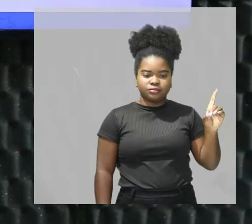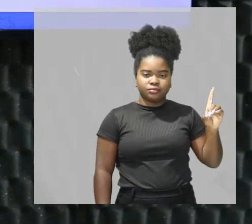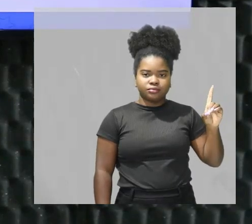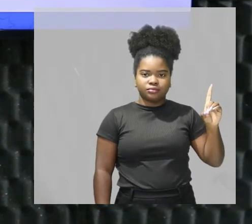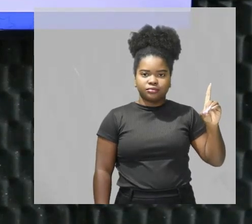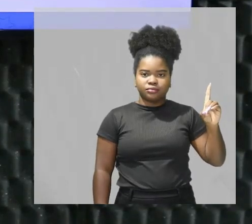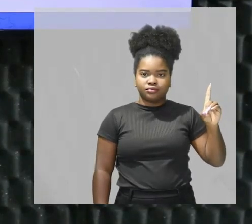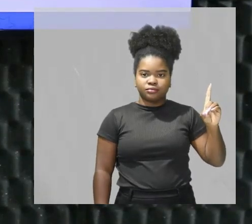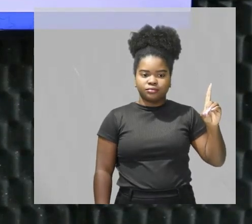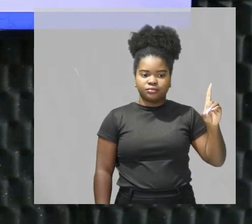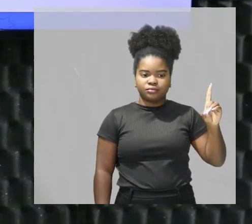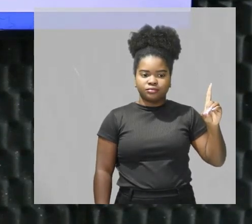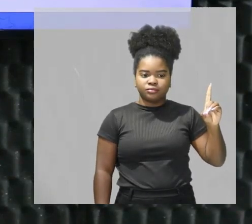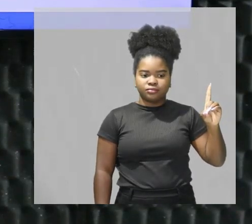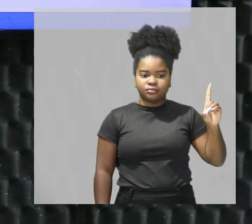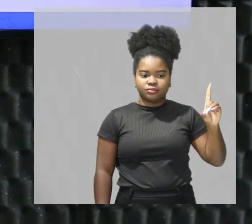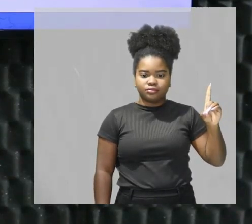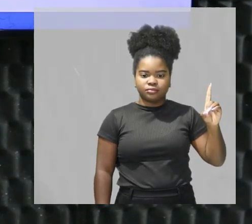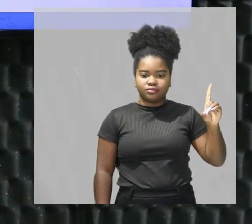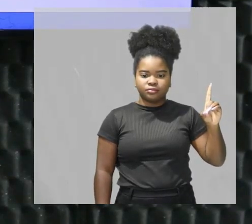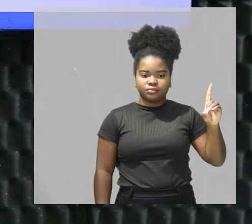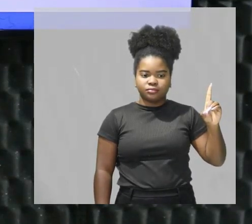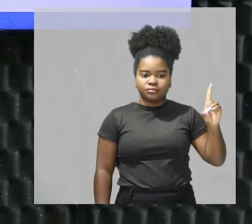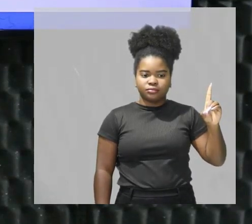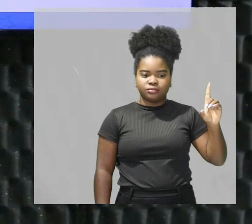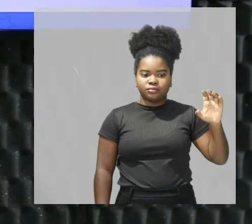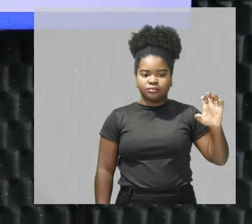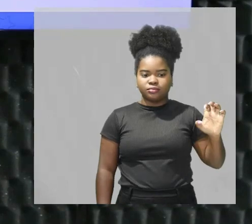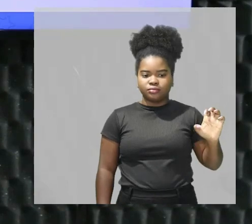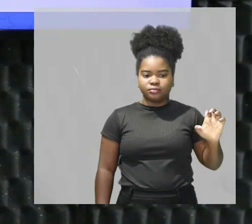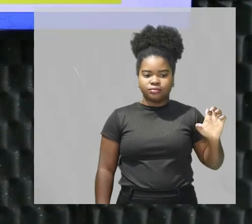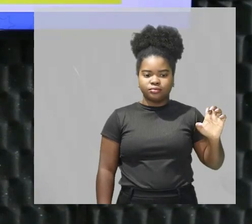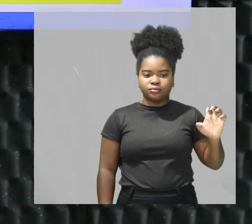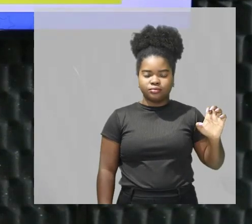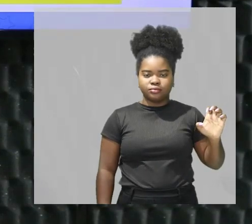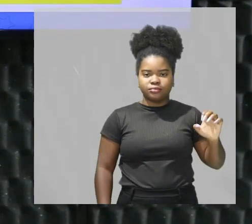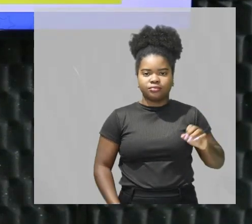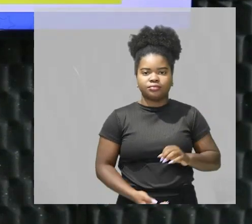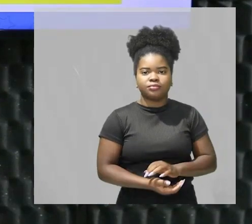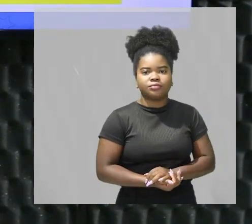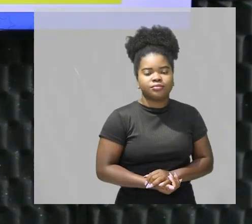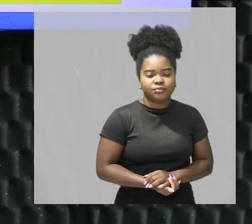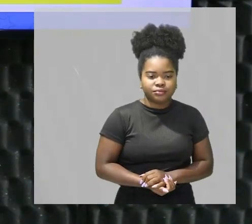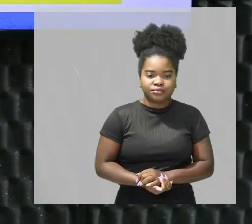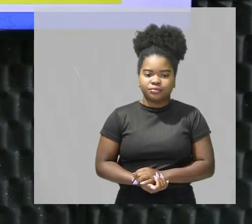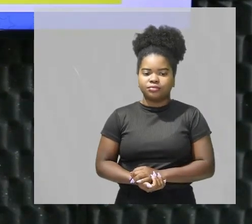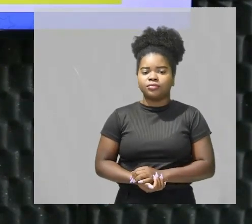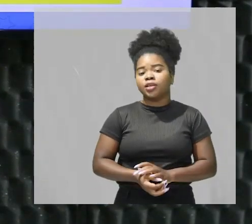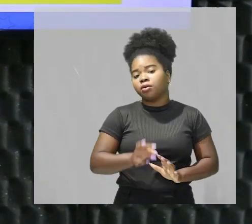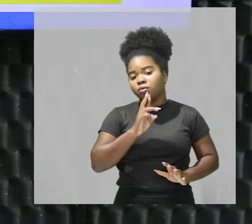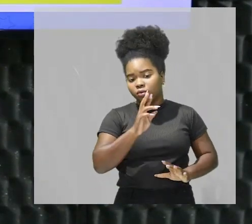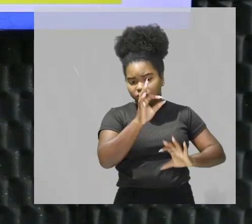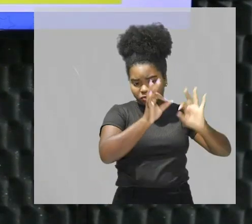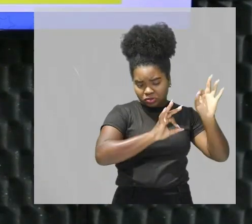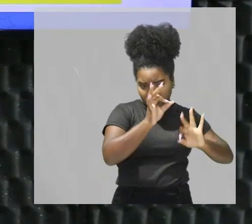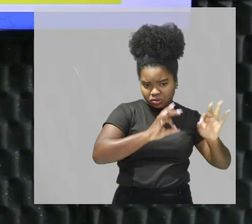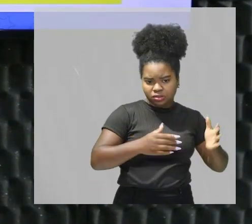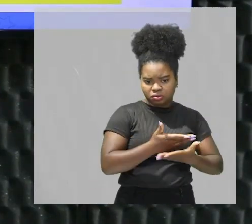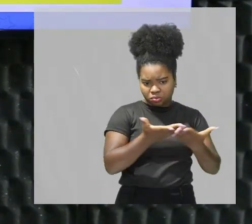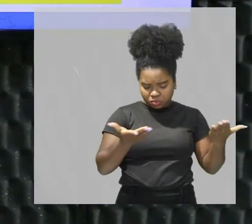a cadeia carbônica é mais difícil de ser quebrada. Ok, turminha? Como resolução